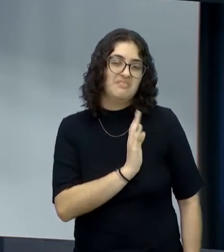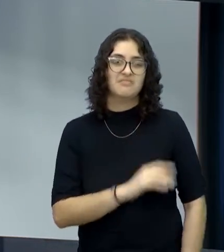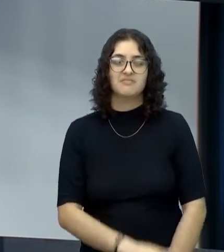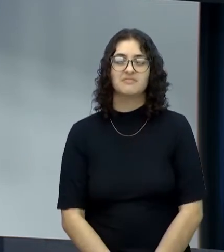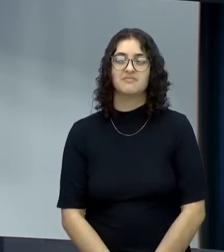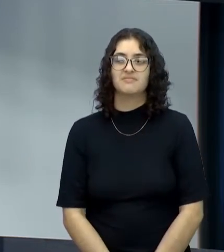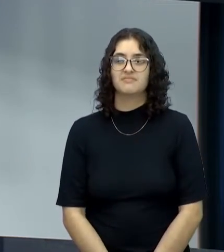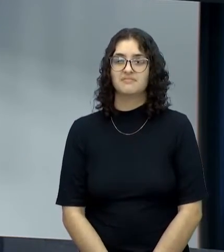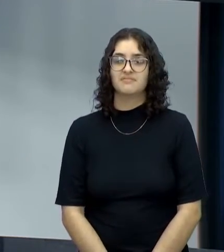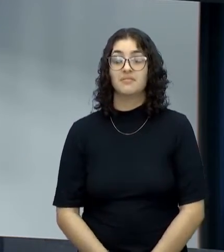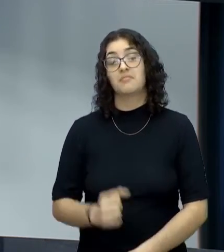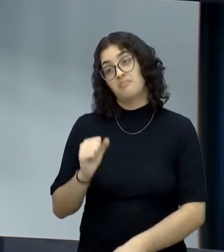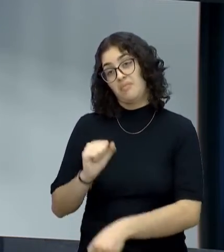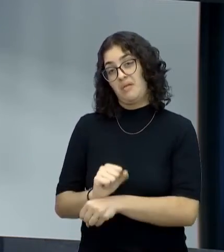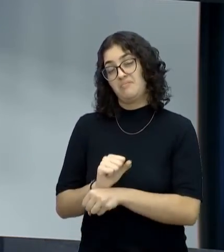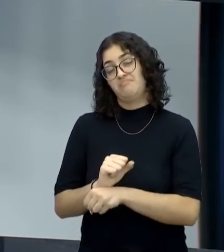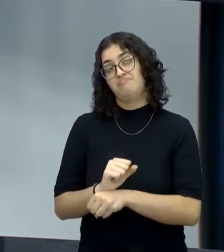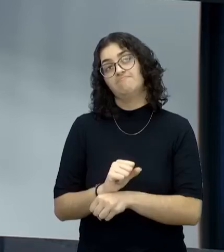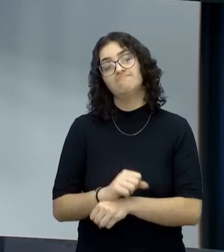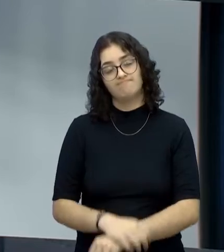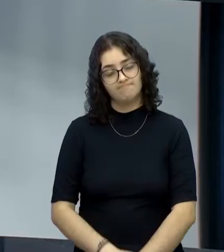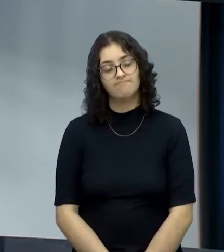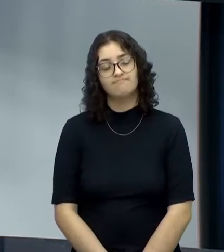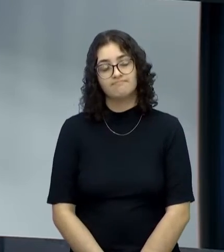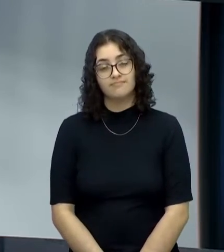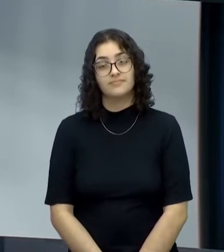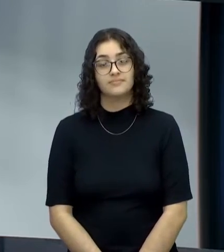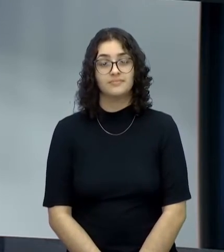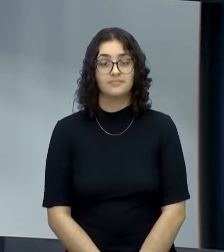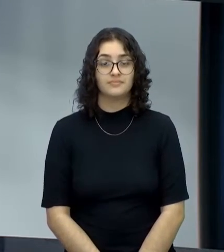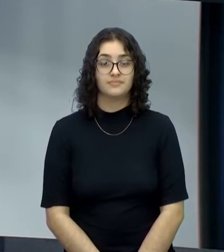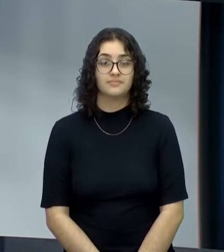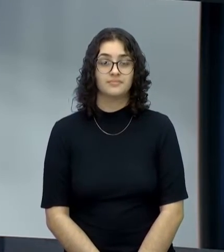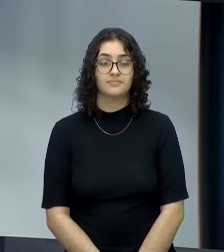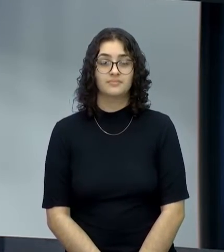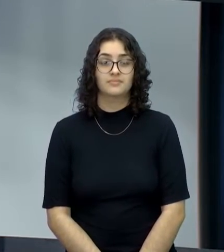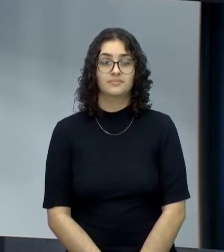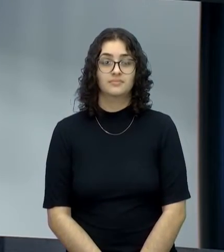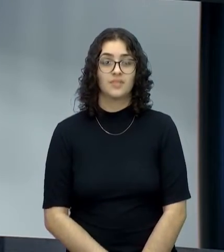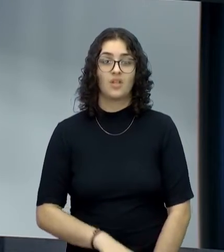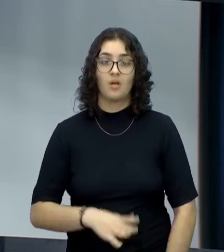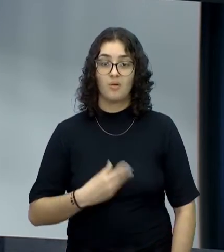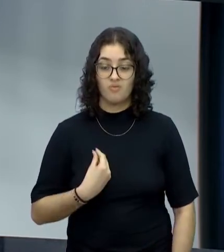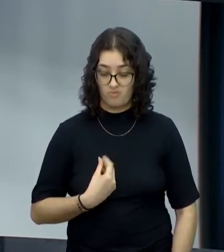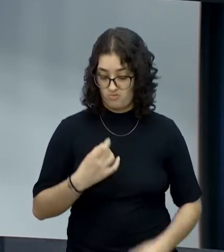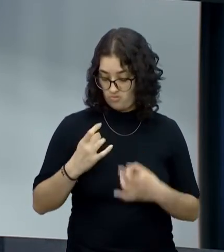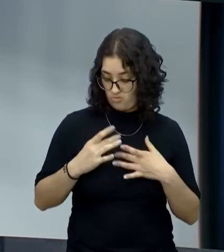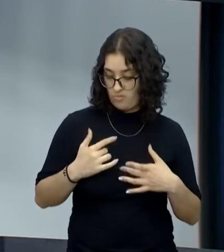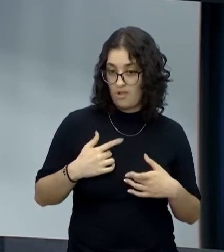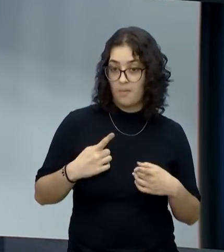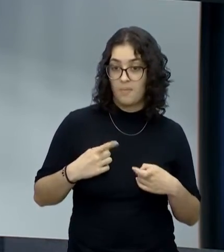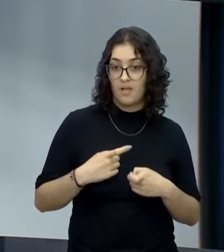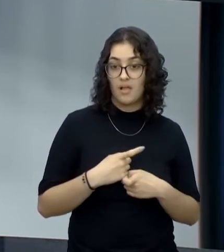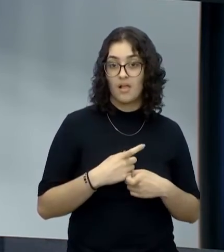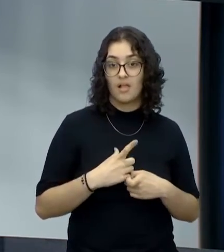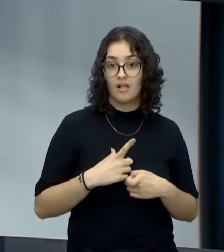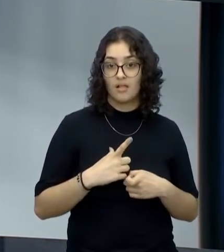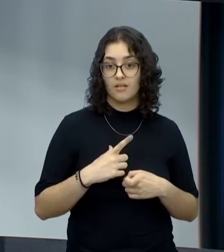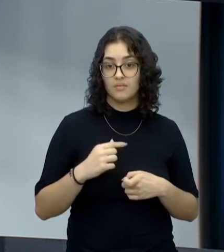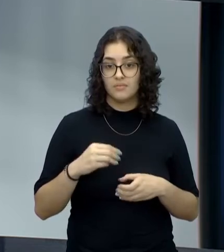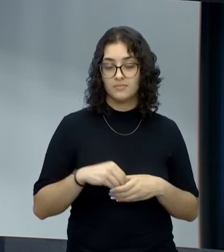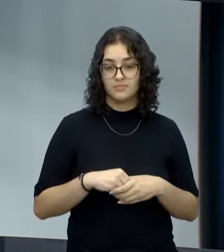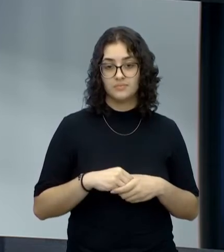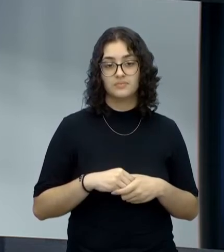Né? Parei aí. Beleza. Só que sobreviveram algumas bactérias e elas têm aquela